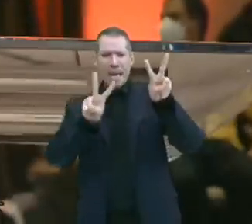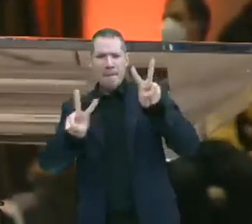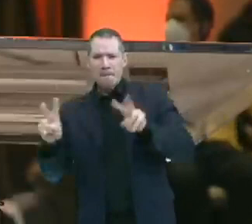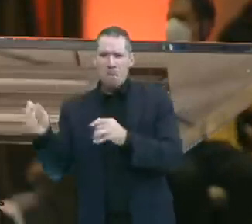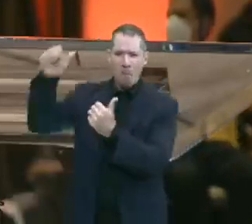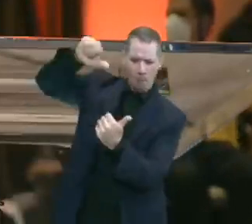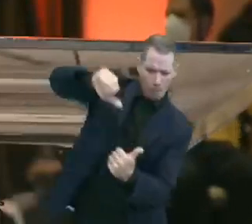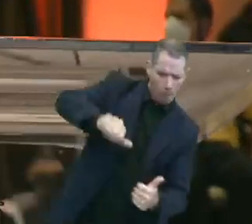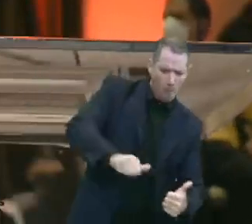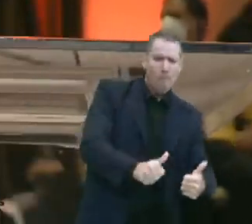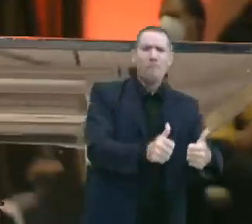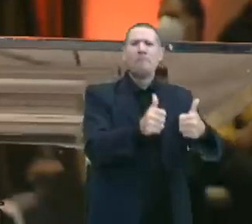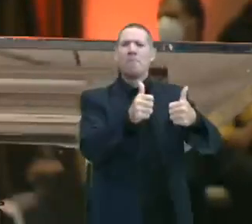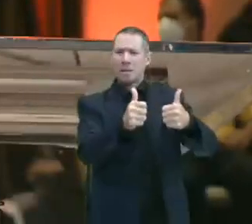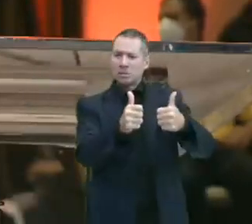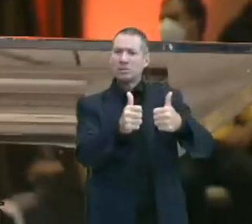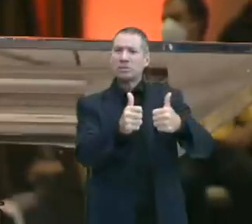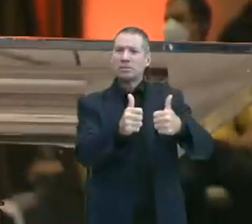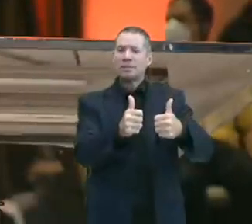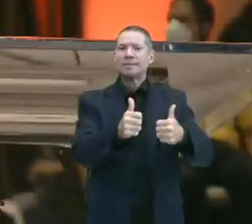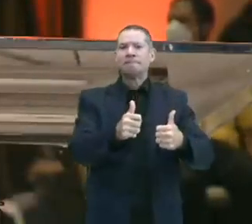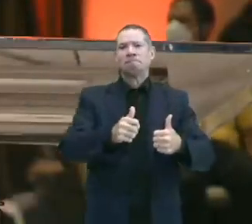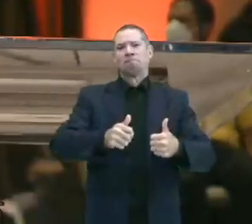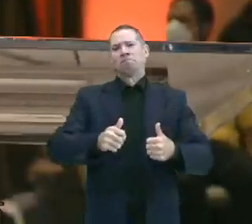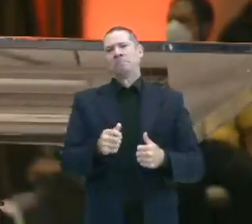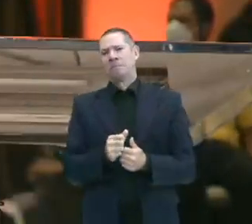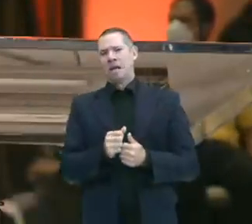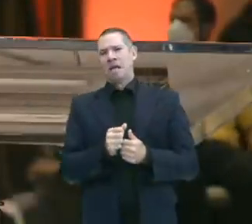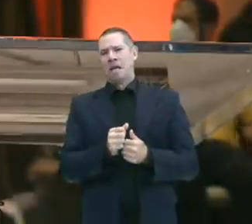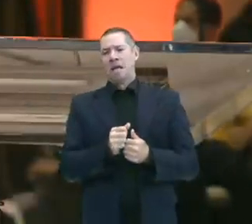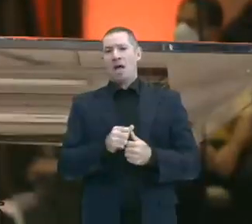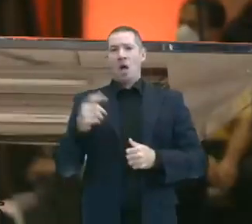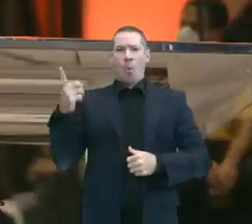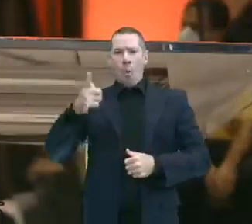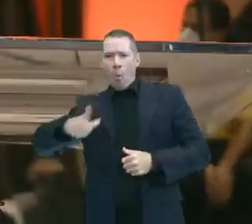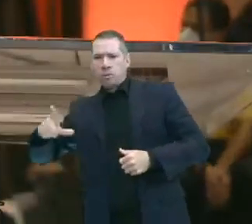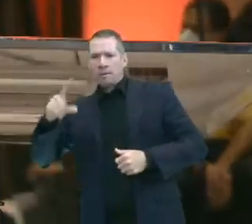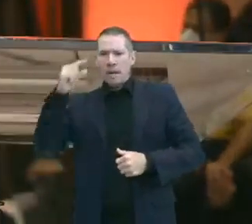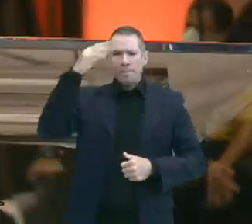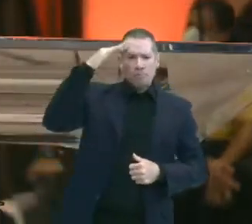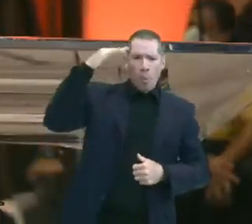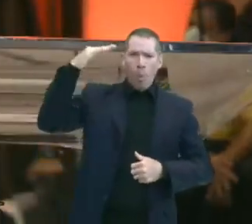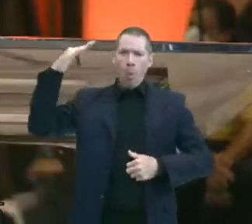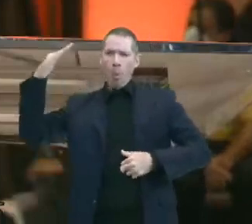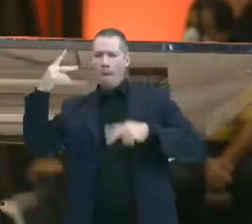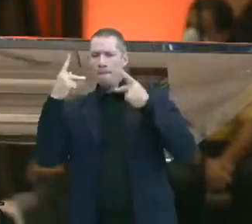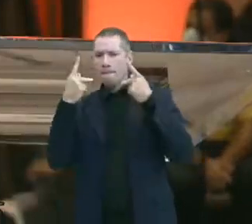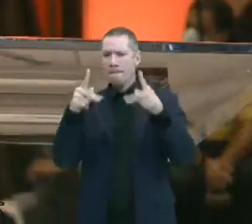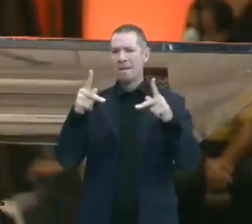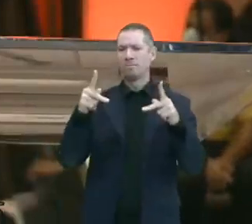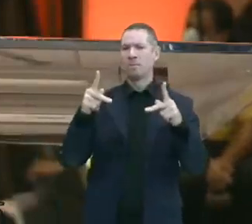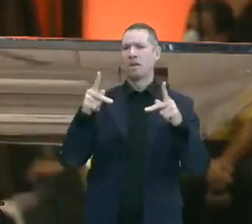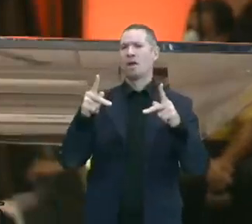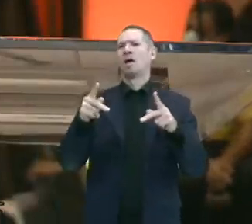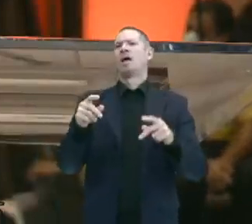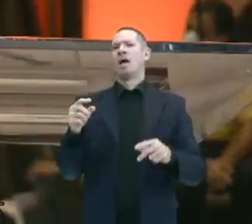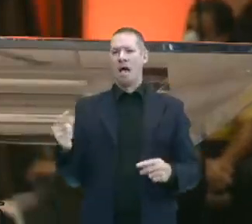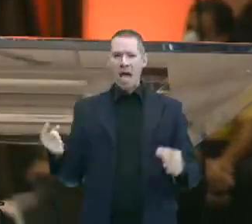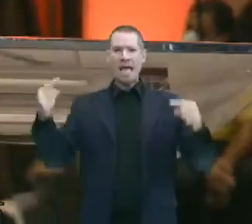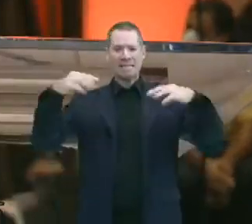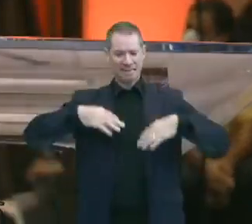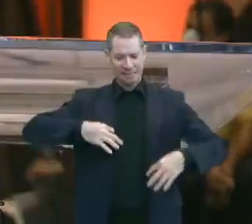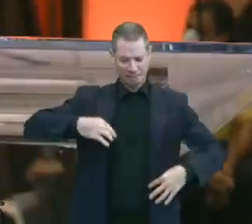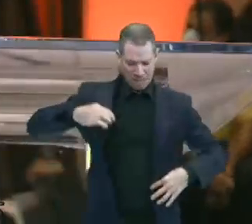o batismo, eu não poderia trazer uma outra reflexão do que eis-me